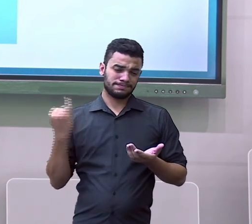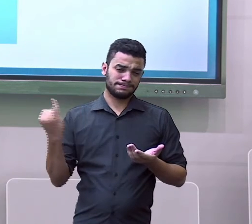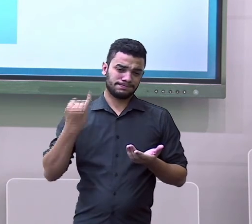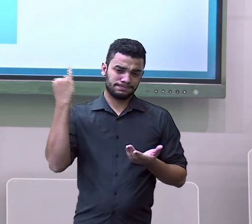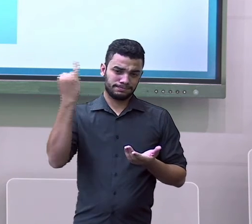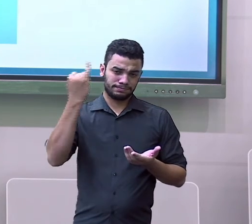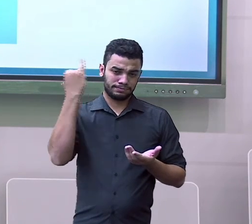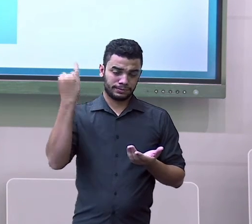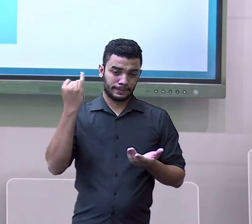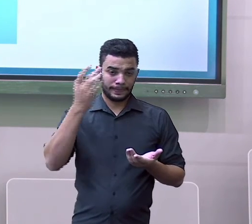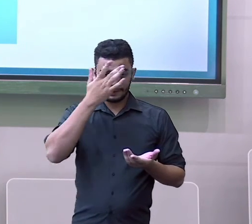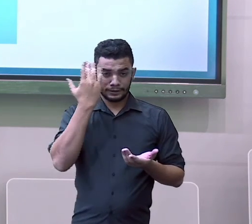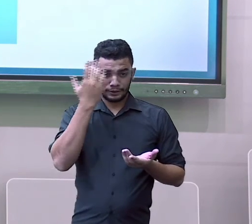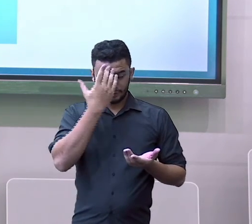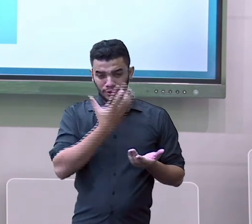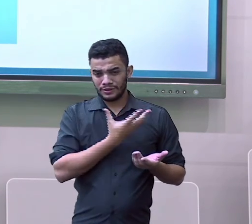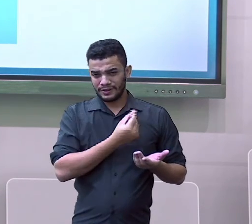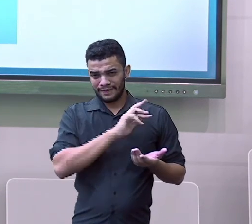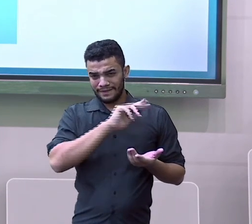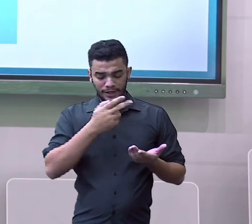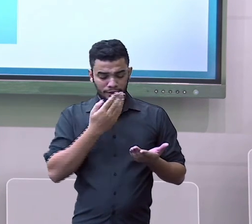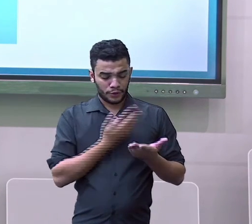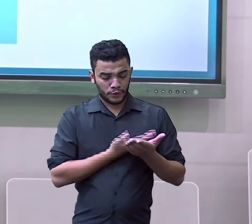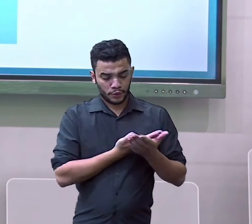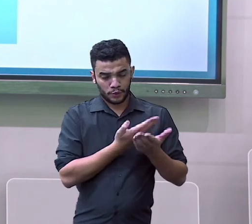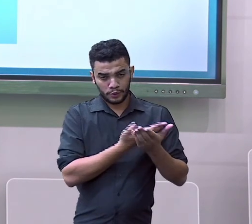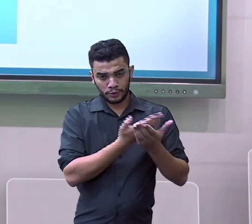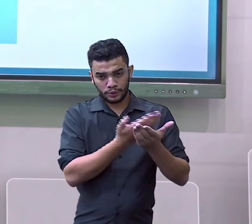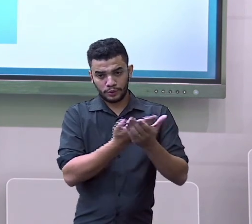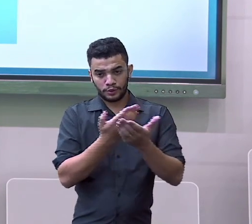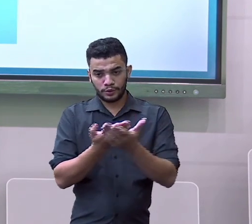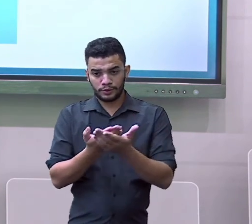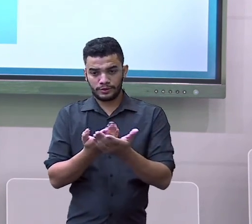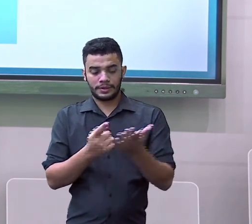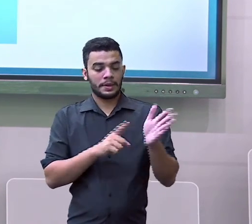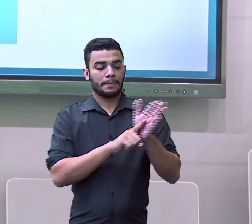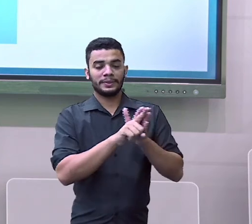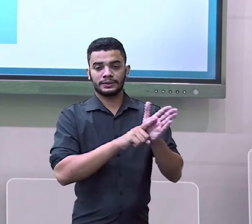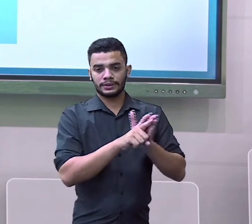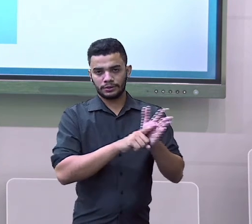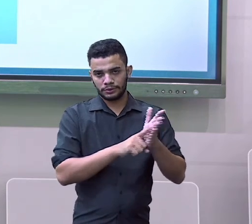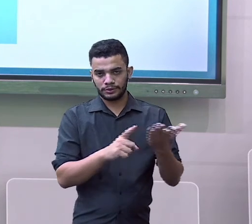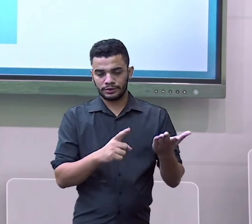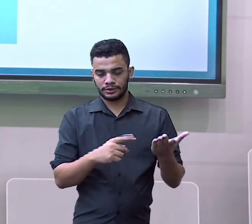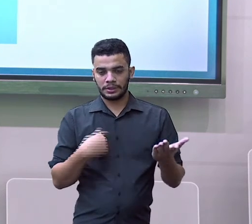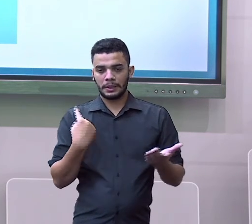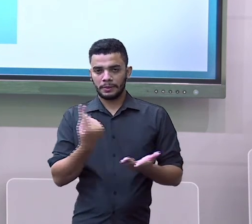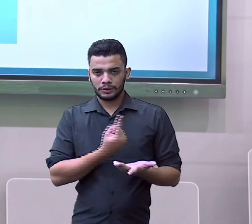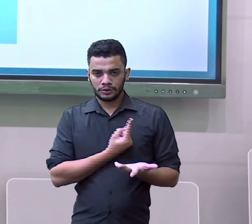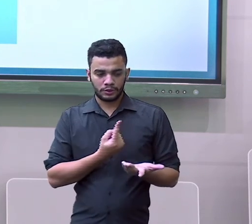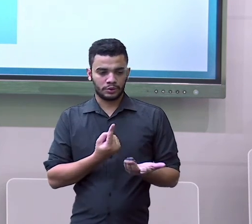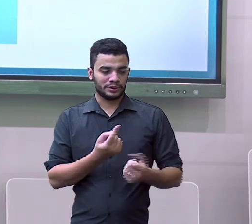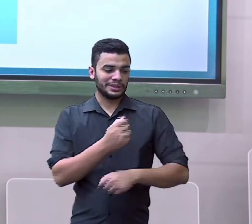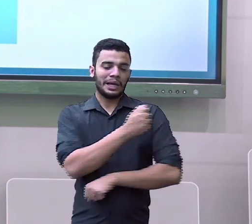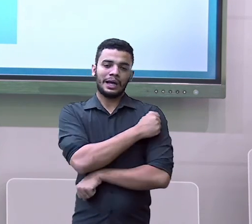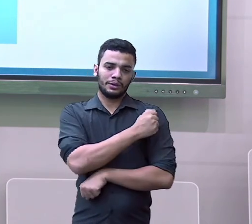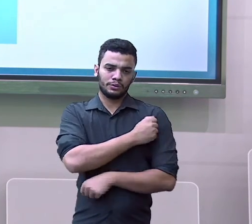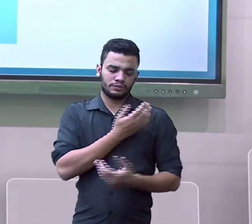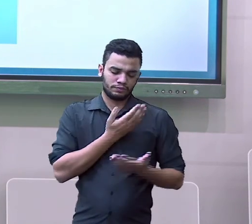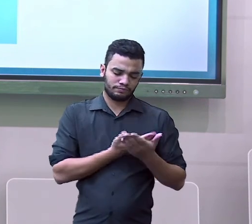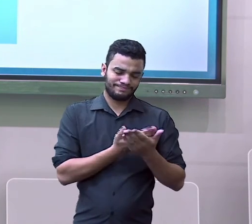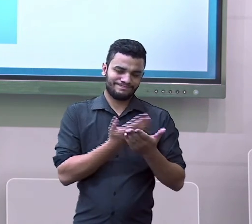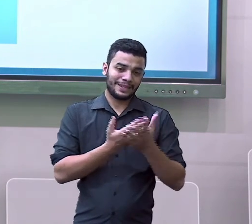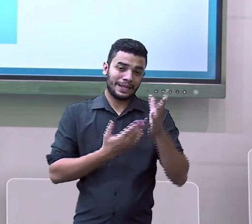sendo estudado por inúmeras pessoas, como cientistas e pesquisadores, para que seja possível viver de